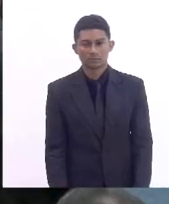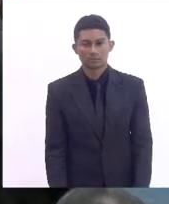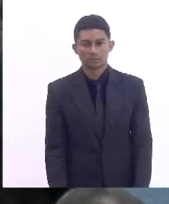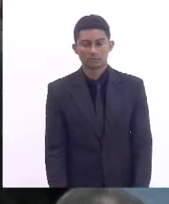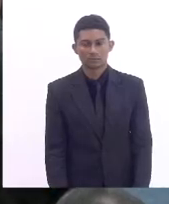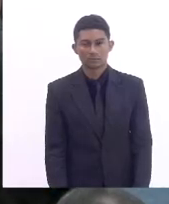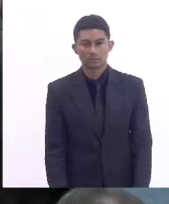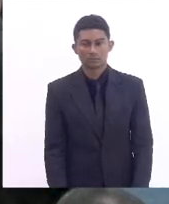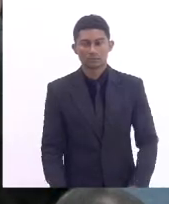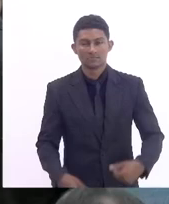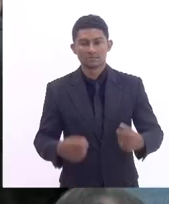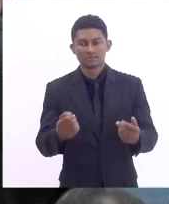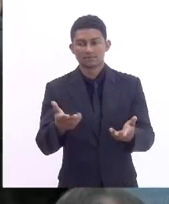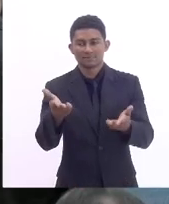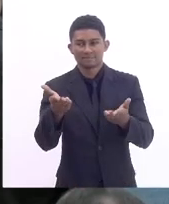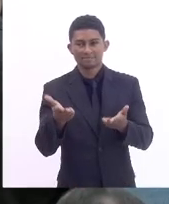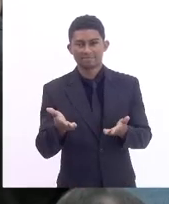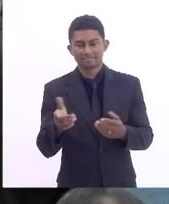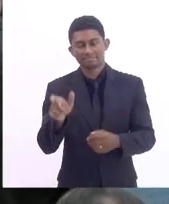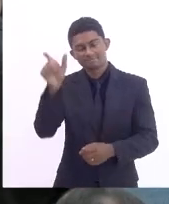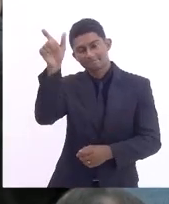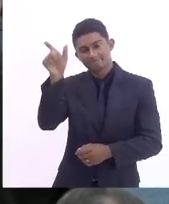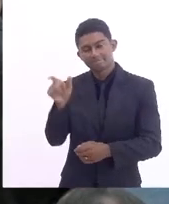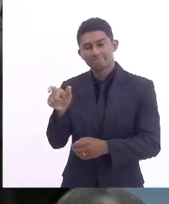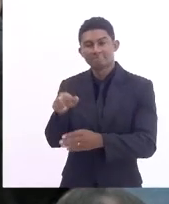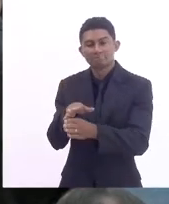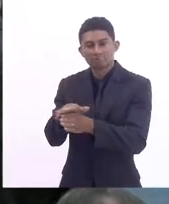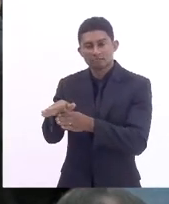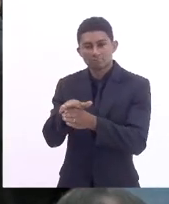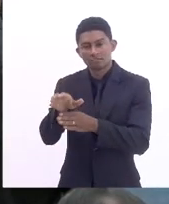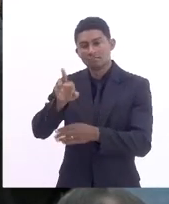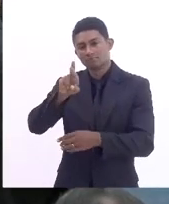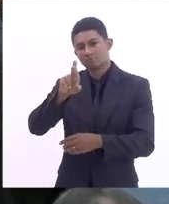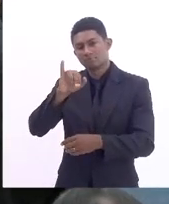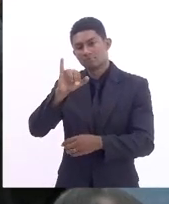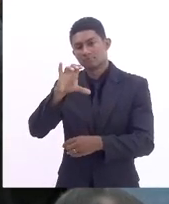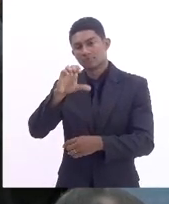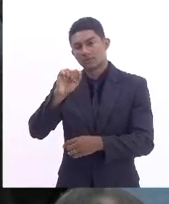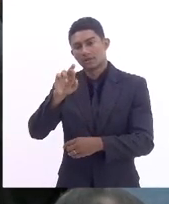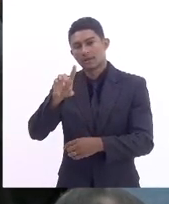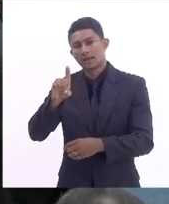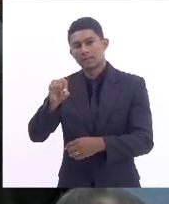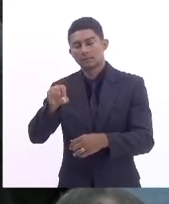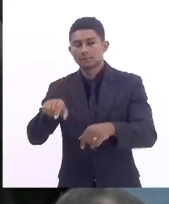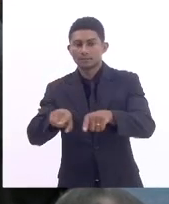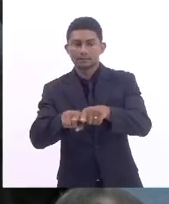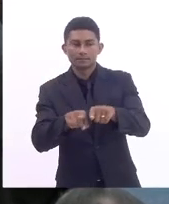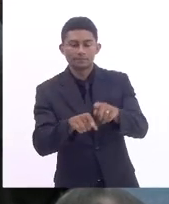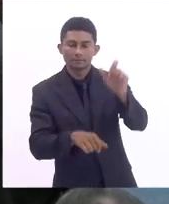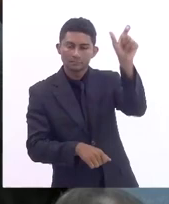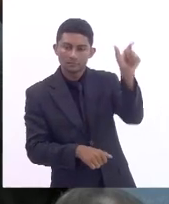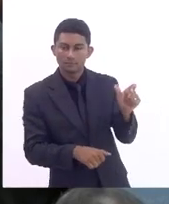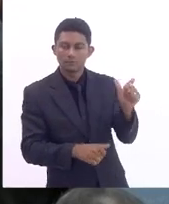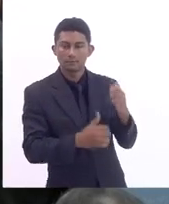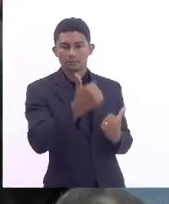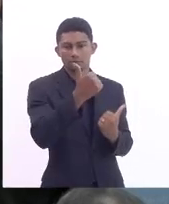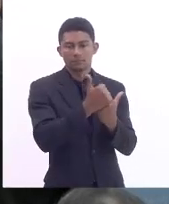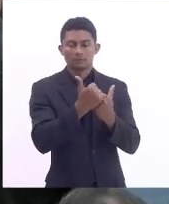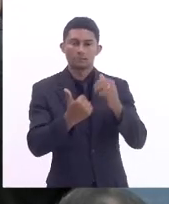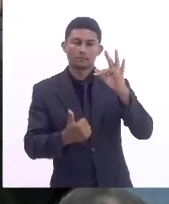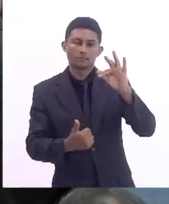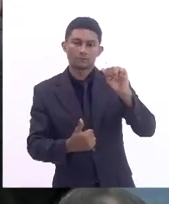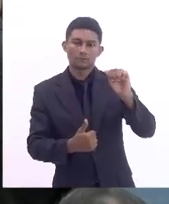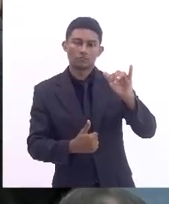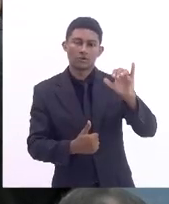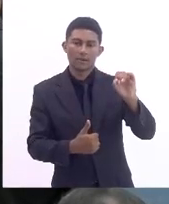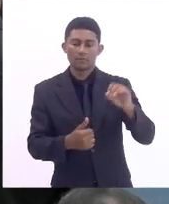e convidamos o conselheiro titular Ricardo Francisco Reis e o conselheiro suplente Fábio Muniz chaves